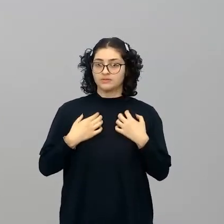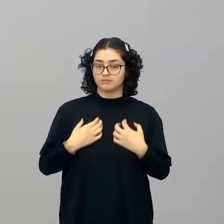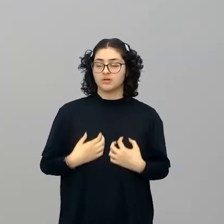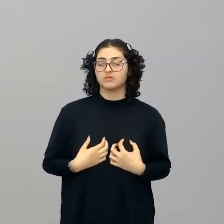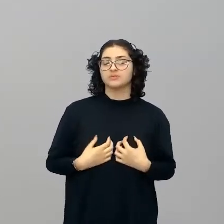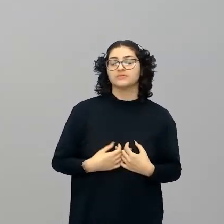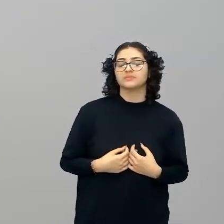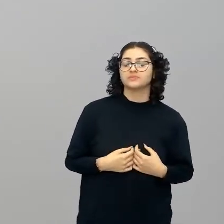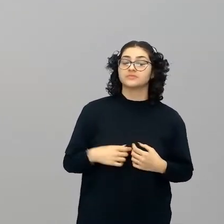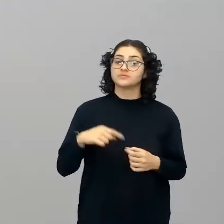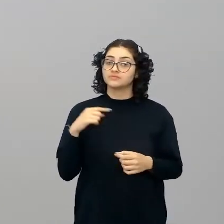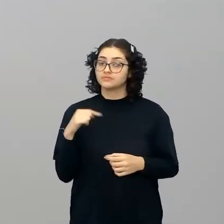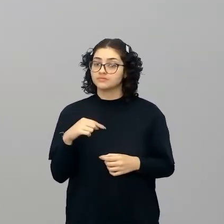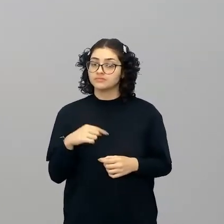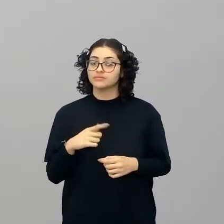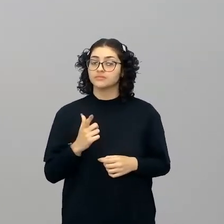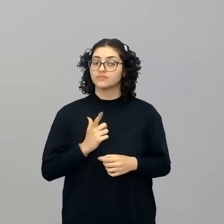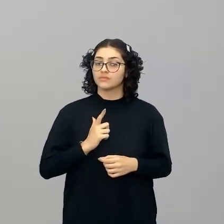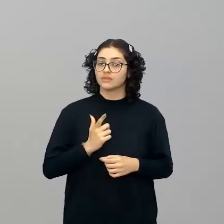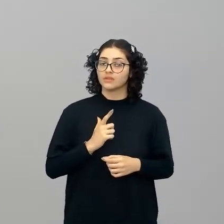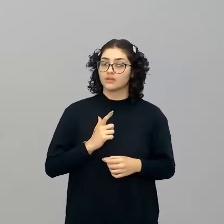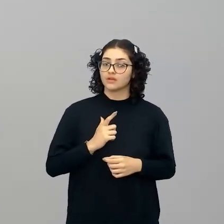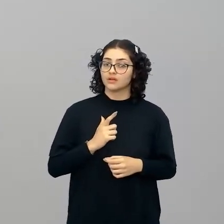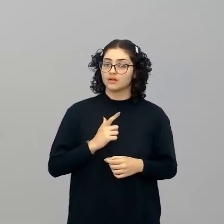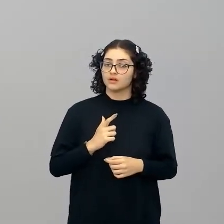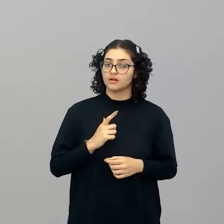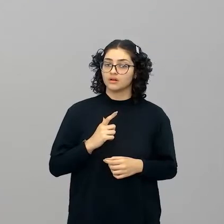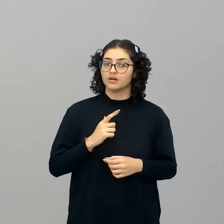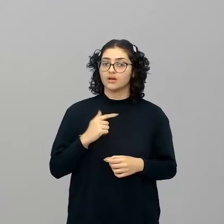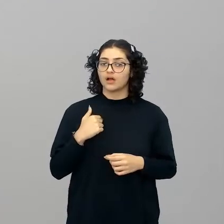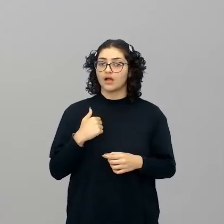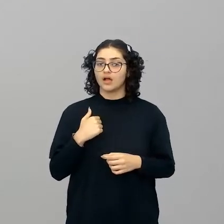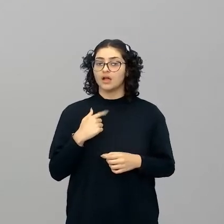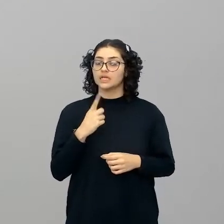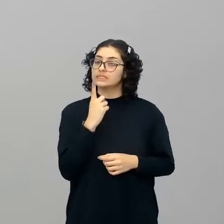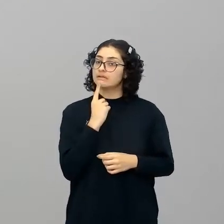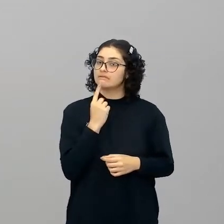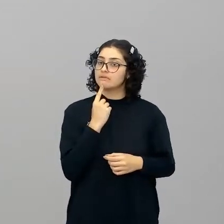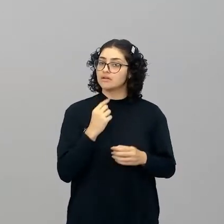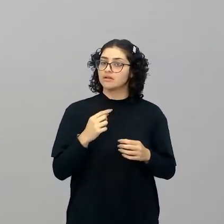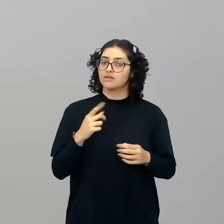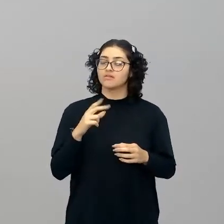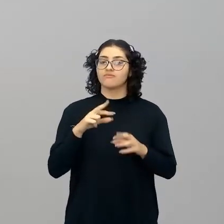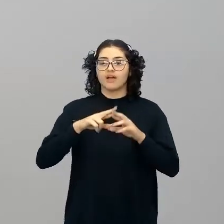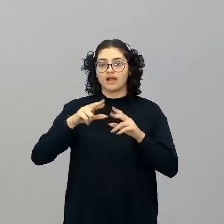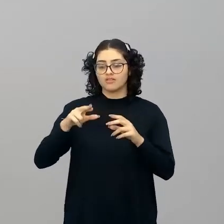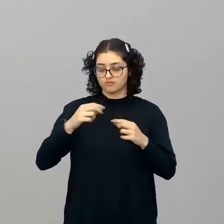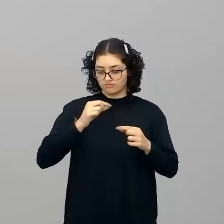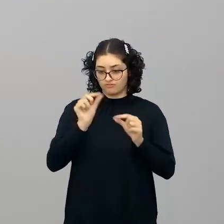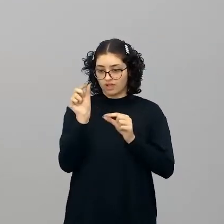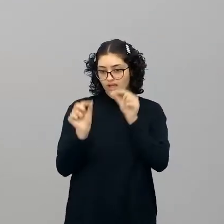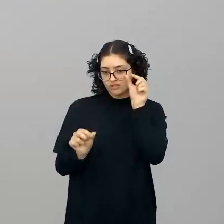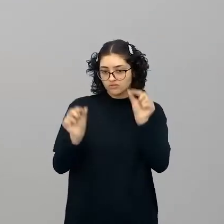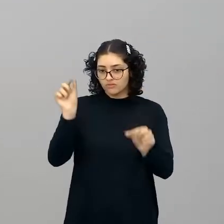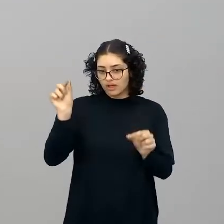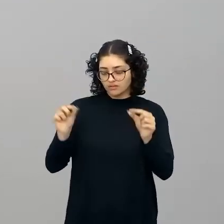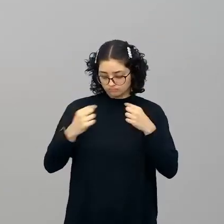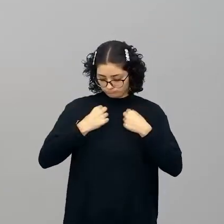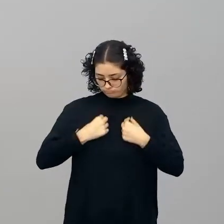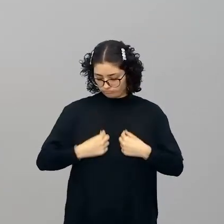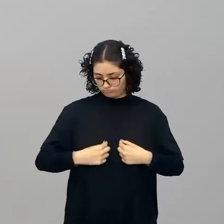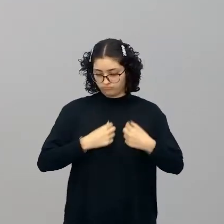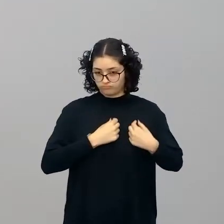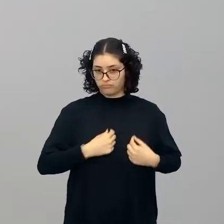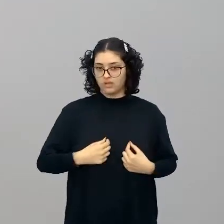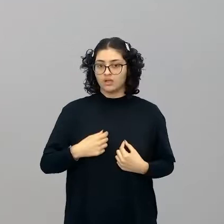pulmonares, onde então a gente tem ali uma rede de capilares de sangue, de vasos sanguíneos, que então